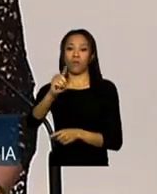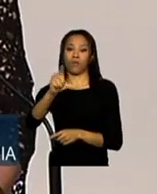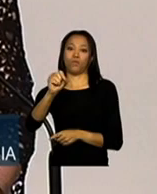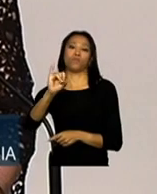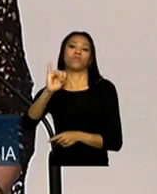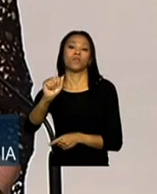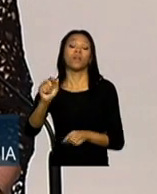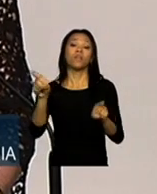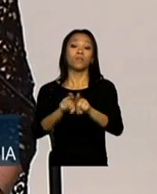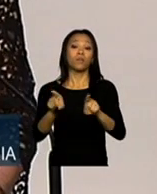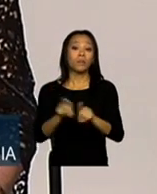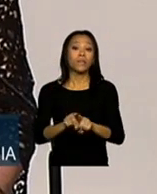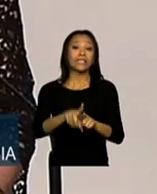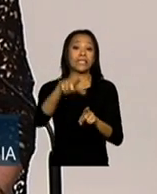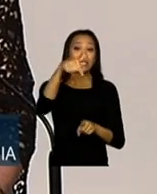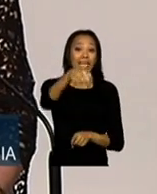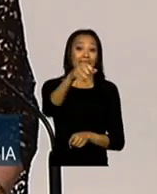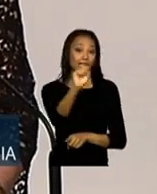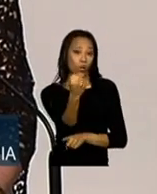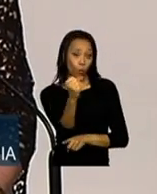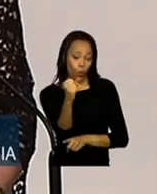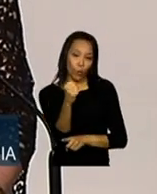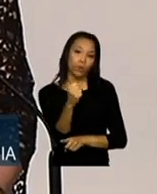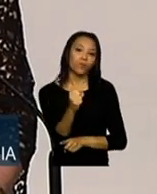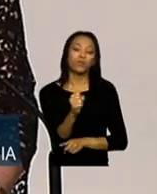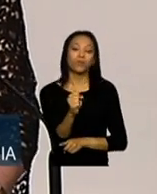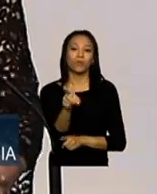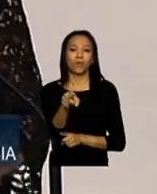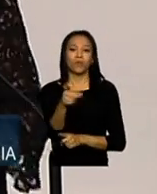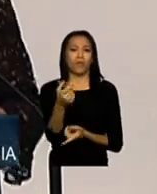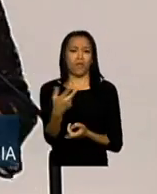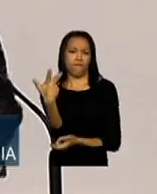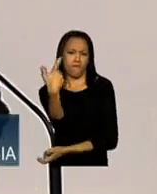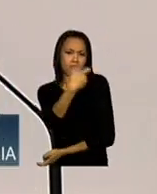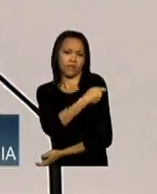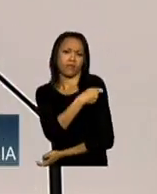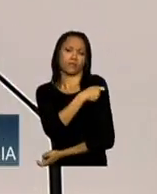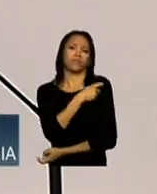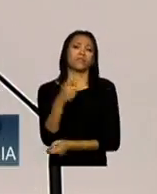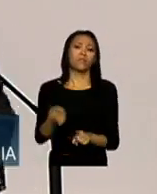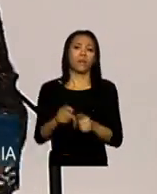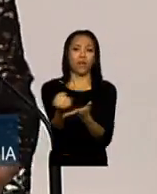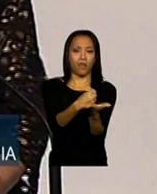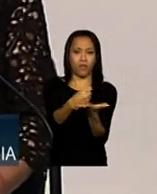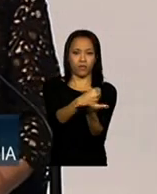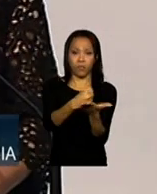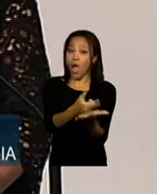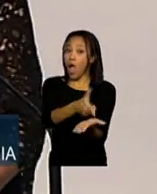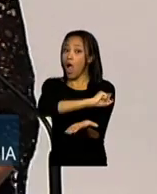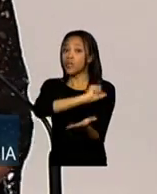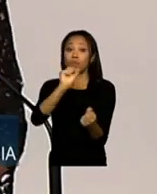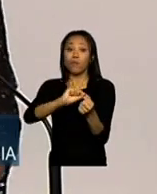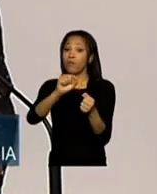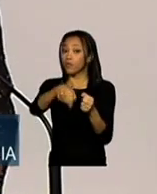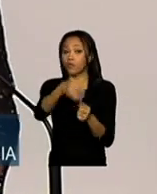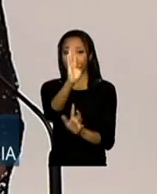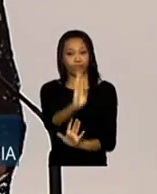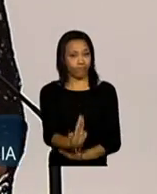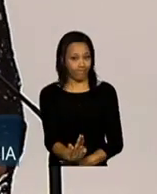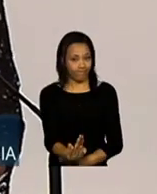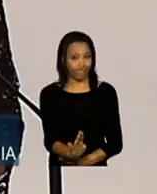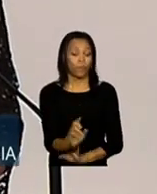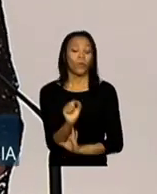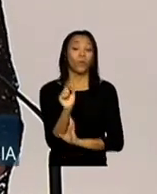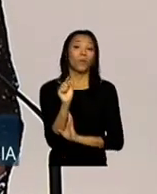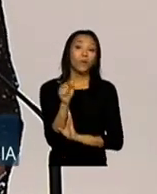de 78 medicamentos e vacinas, antes não produzidos no Brasil.